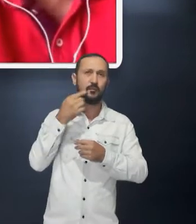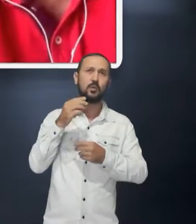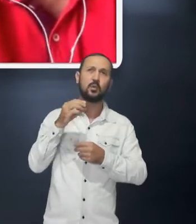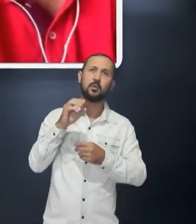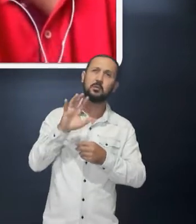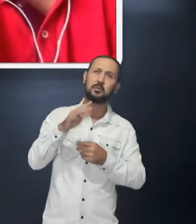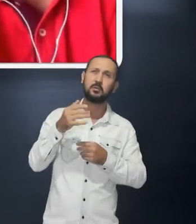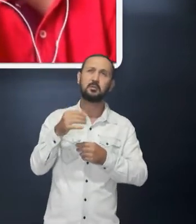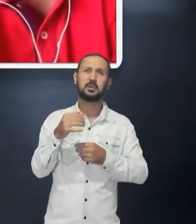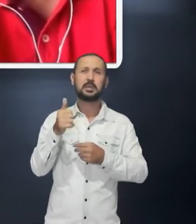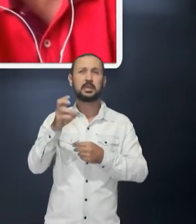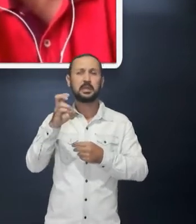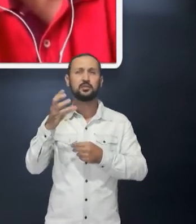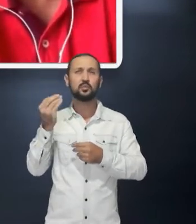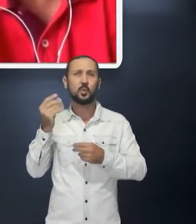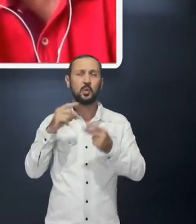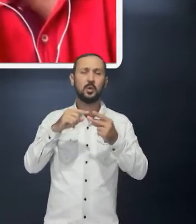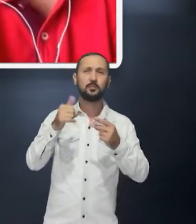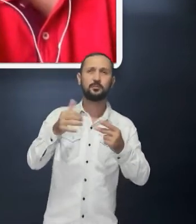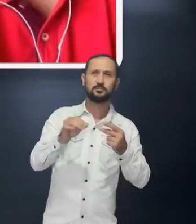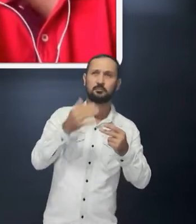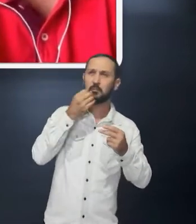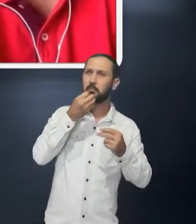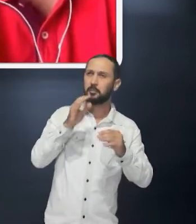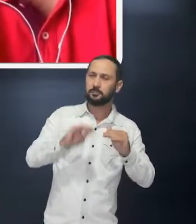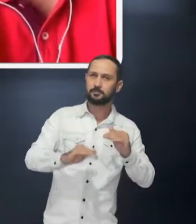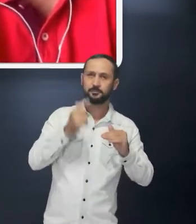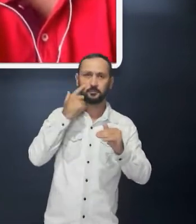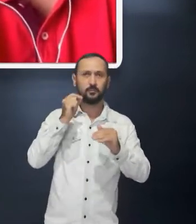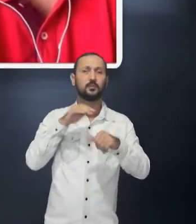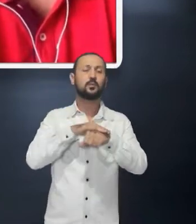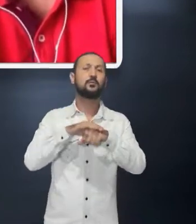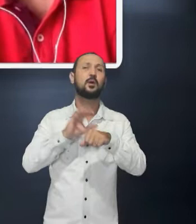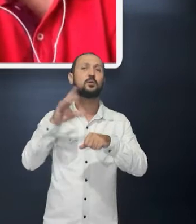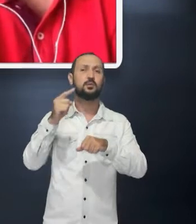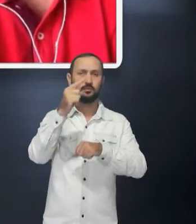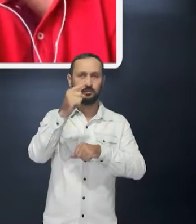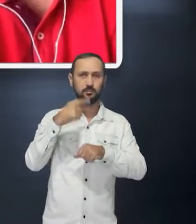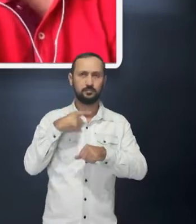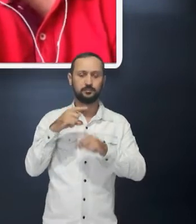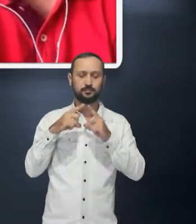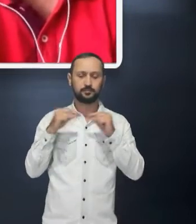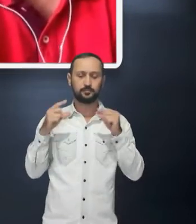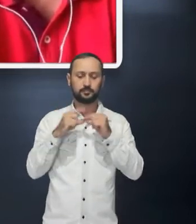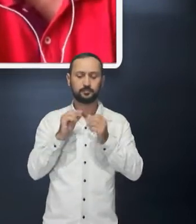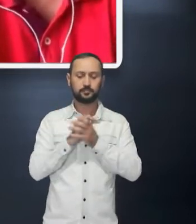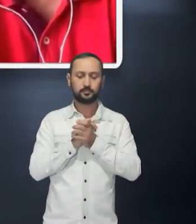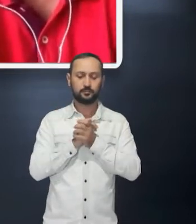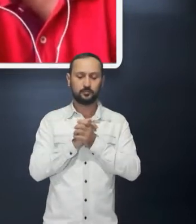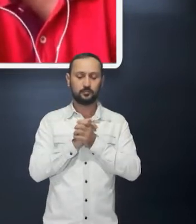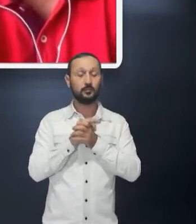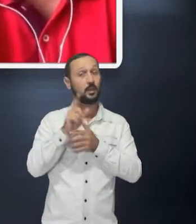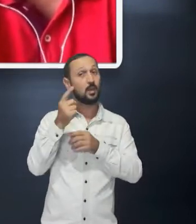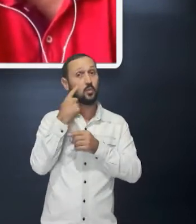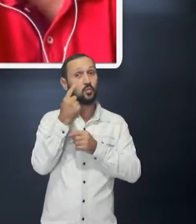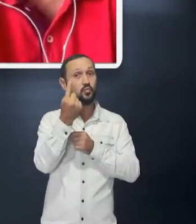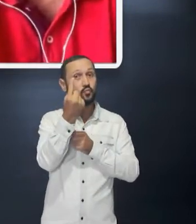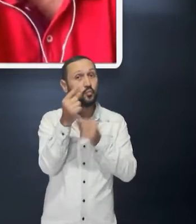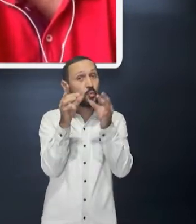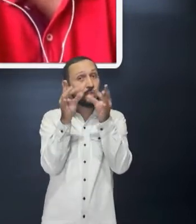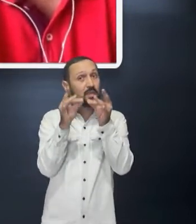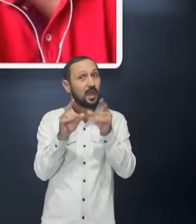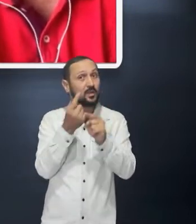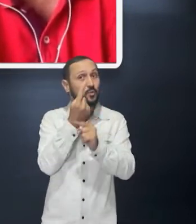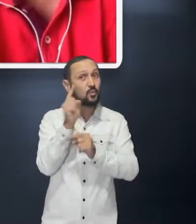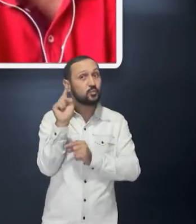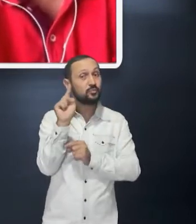10 razoável. Vamos ver como é que vai caminhar isso aí em Brasília. Então esse é um ponto. E o outro